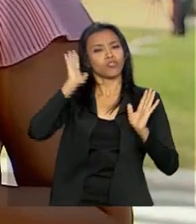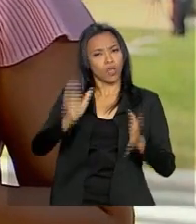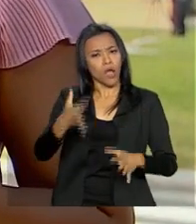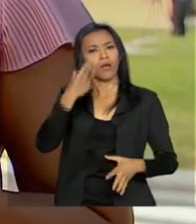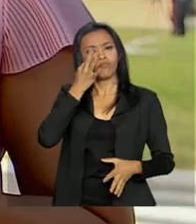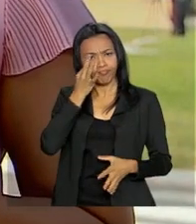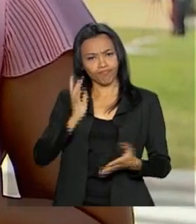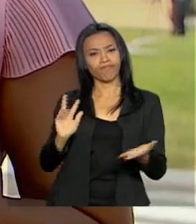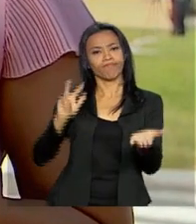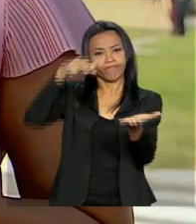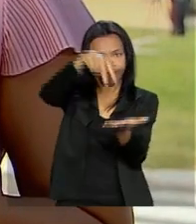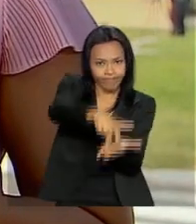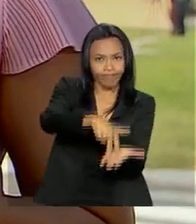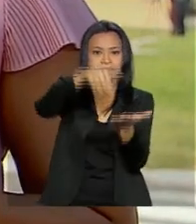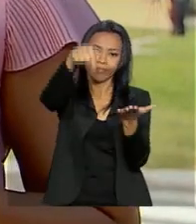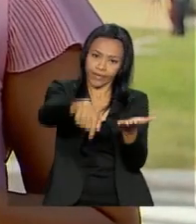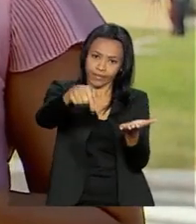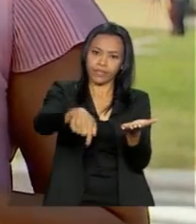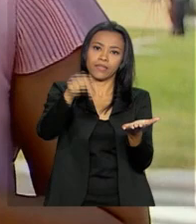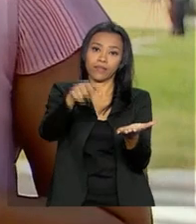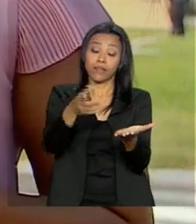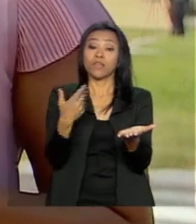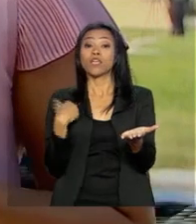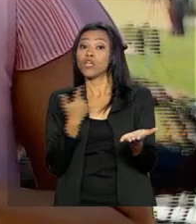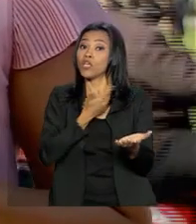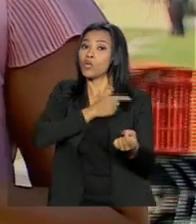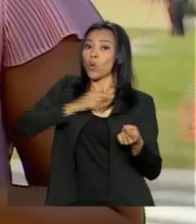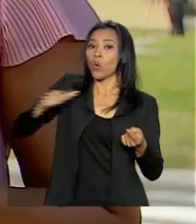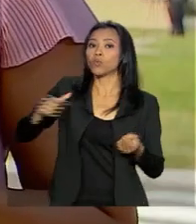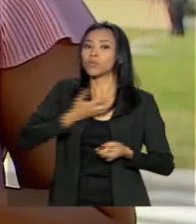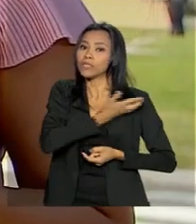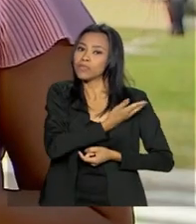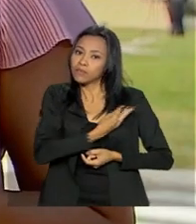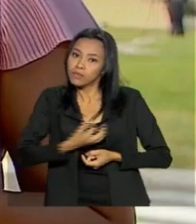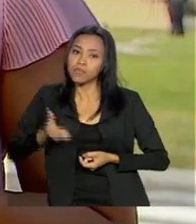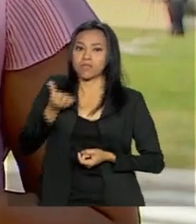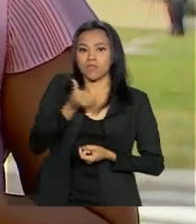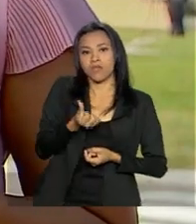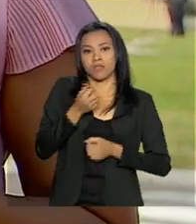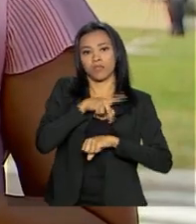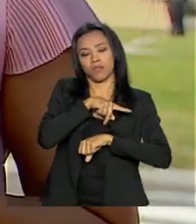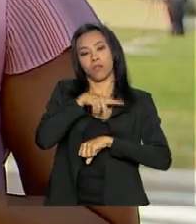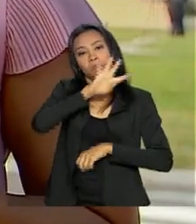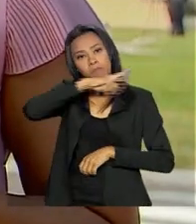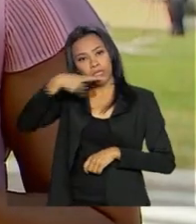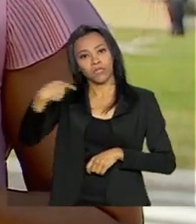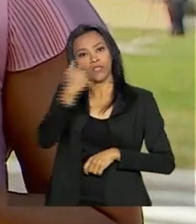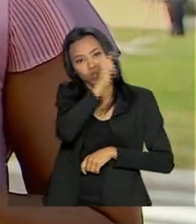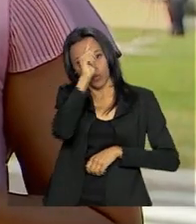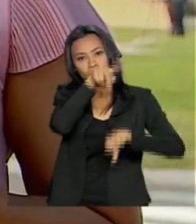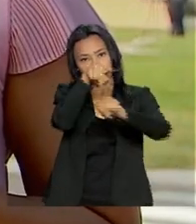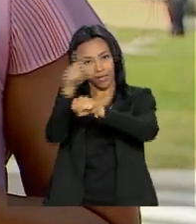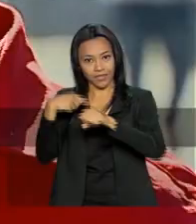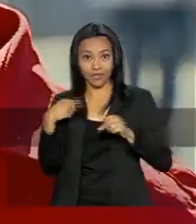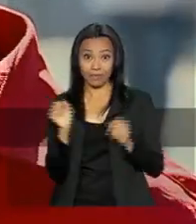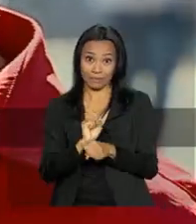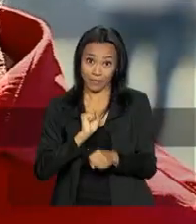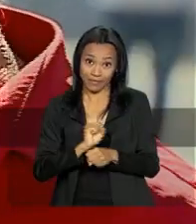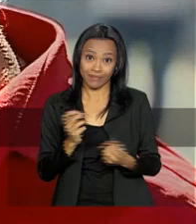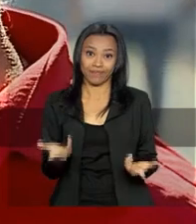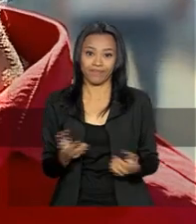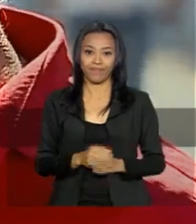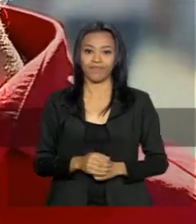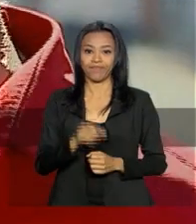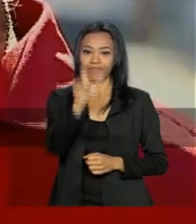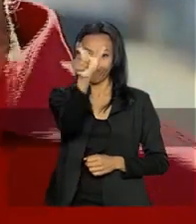a presença aqui na posse de mário beni ele e outros seis presidentes de outros países a expectativa por aqui é grande na rede